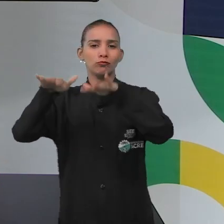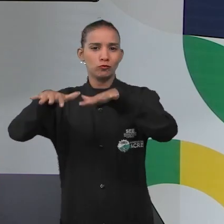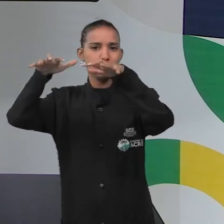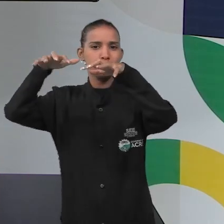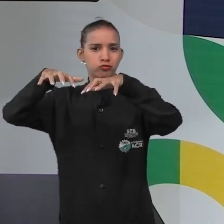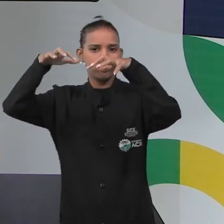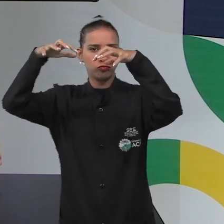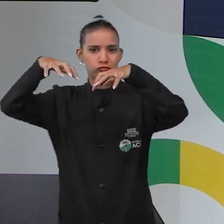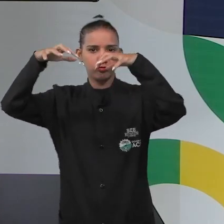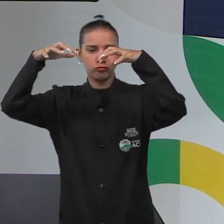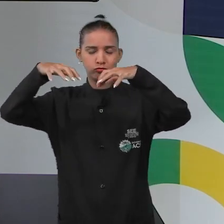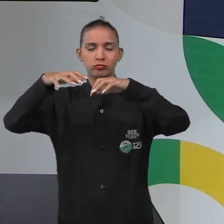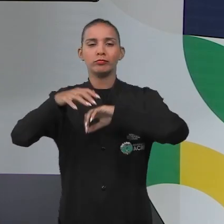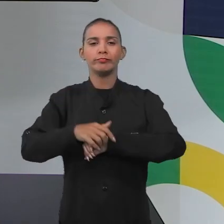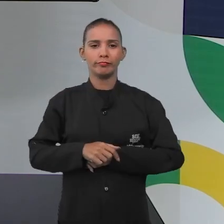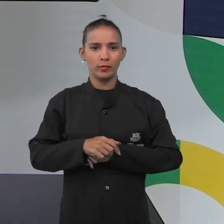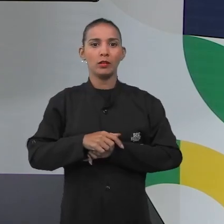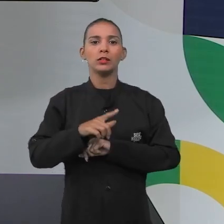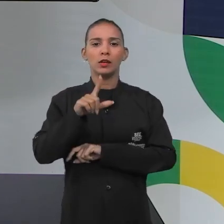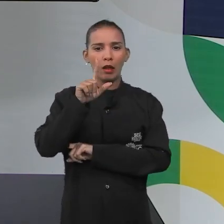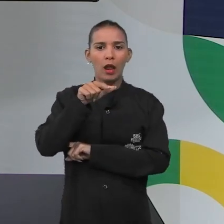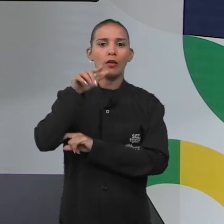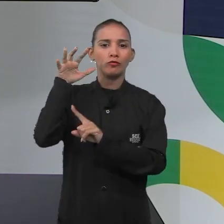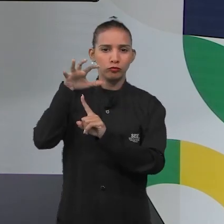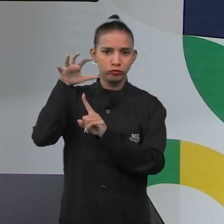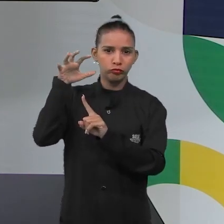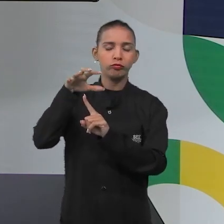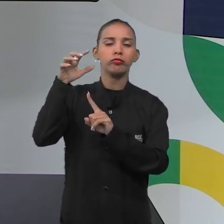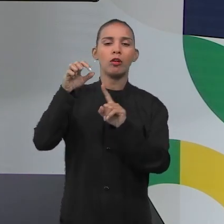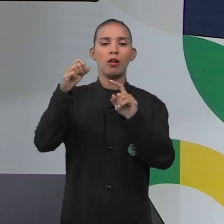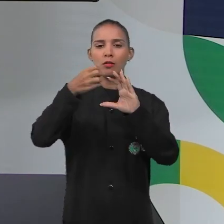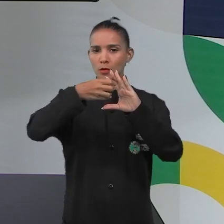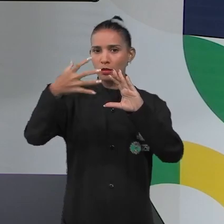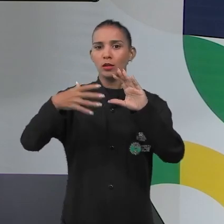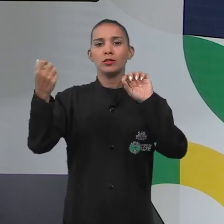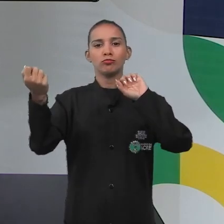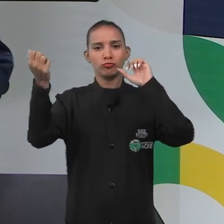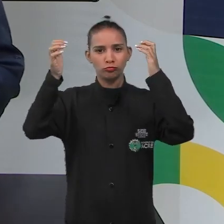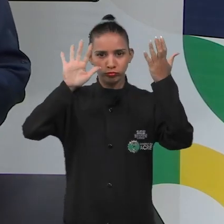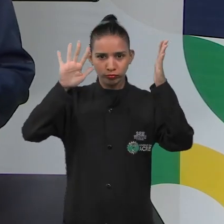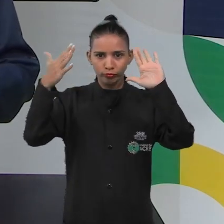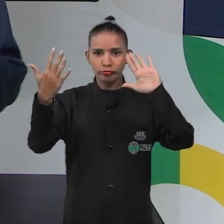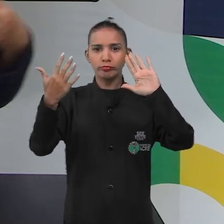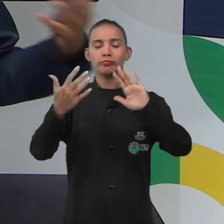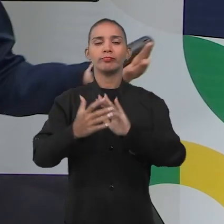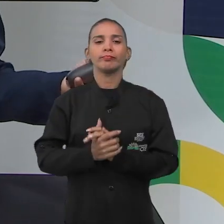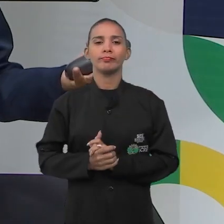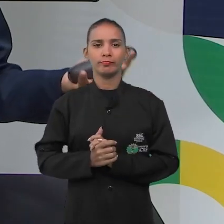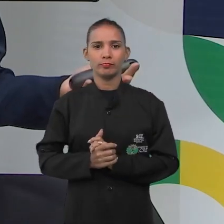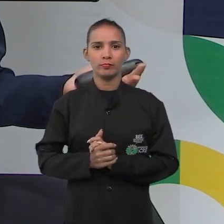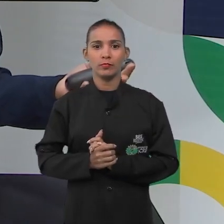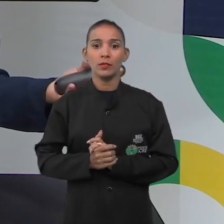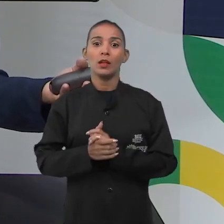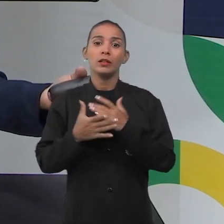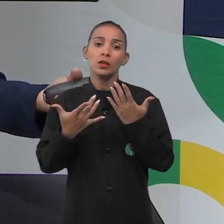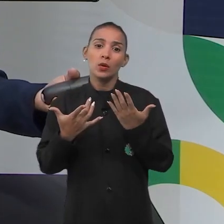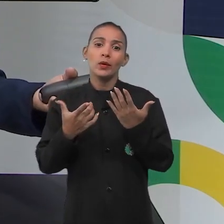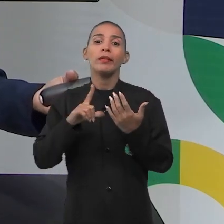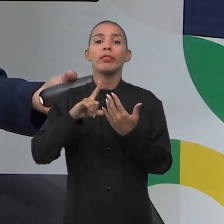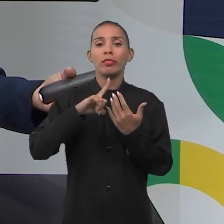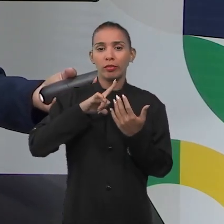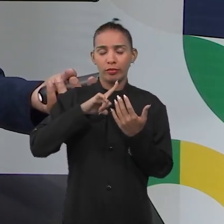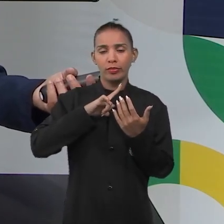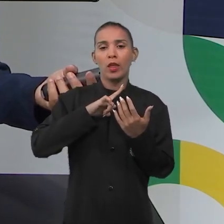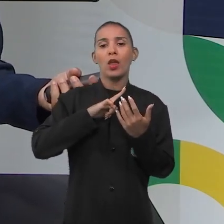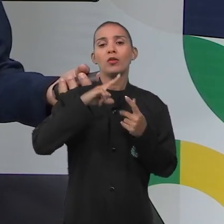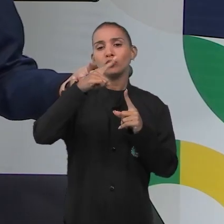aí diretamente por essas características climáticas. Então, eu trouxe aqui alguns tipos de florestas que predominam no